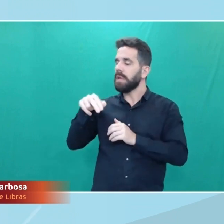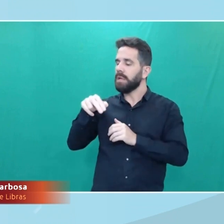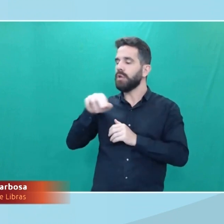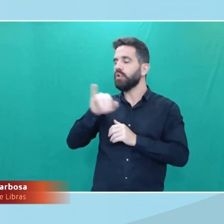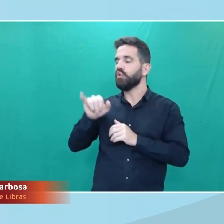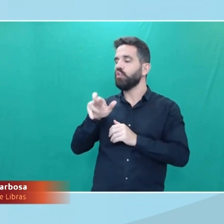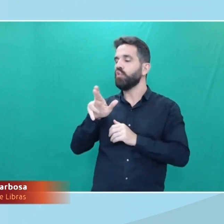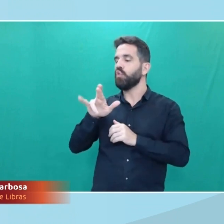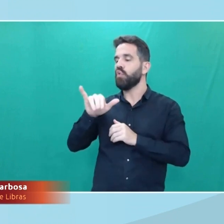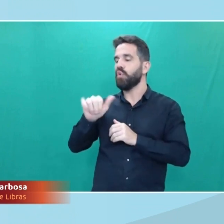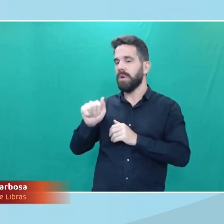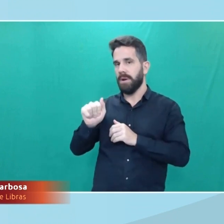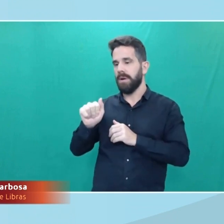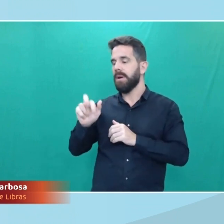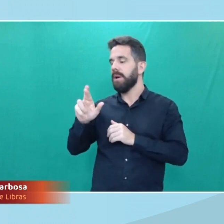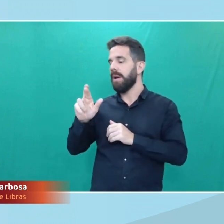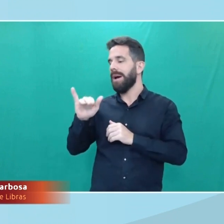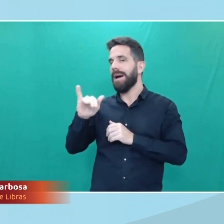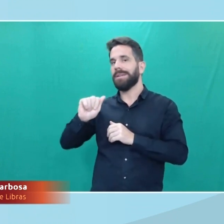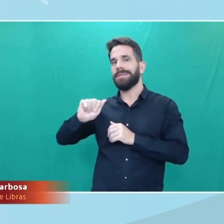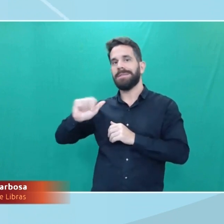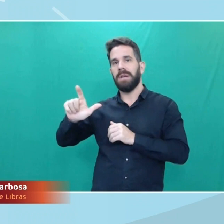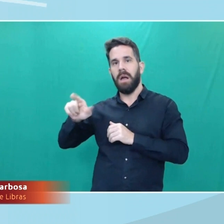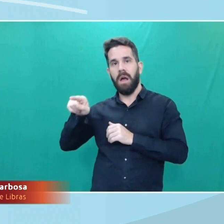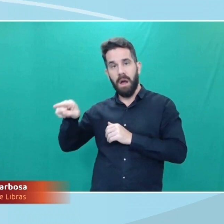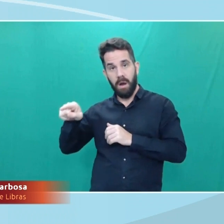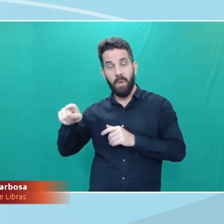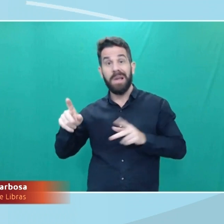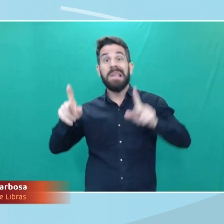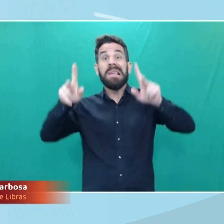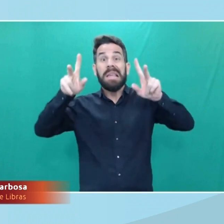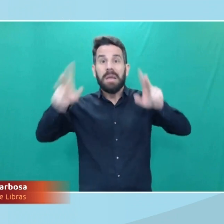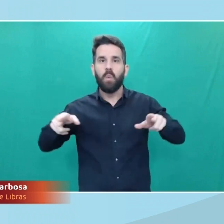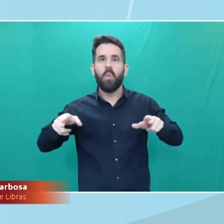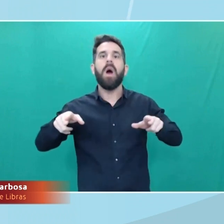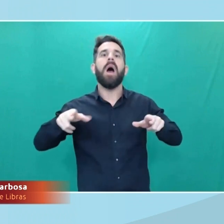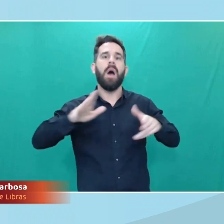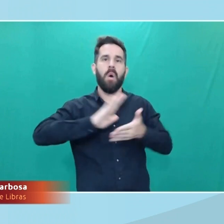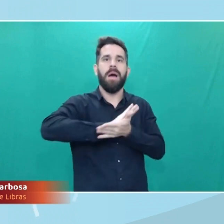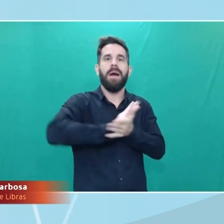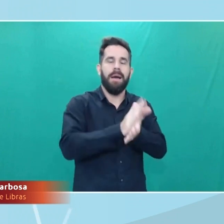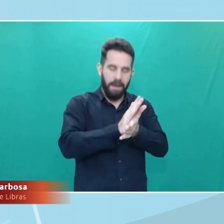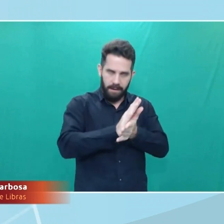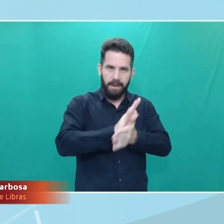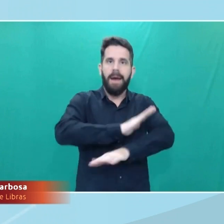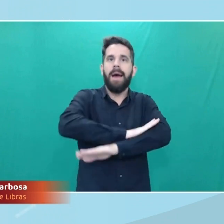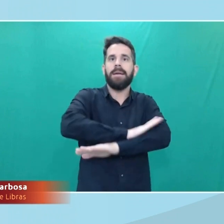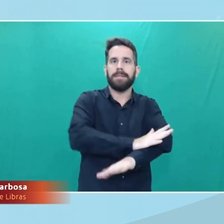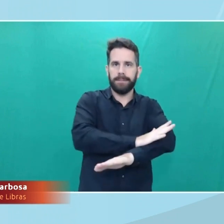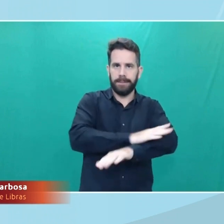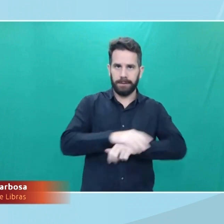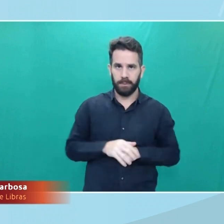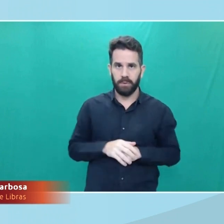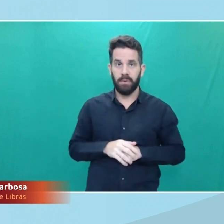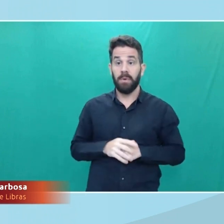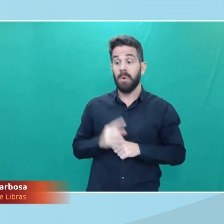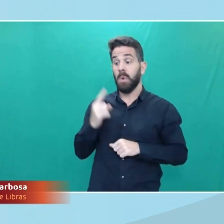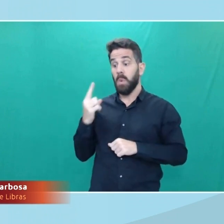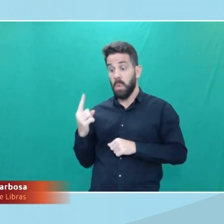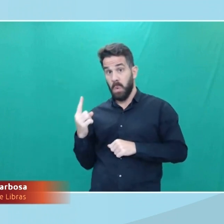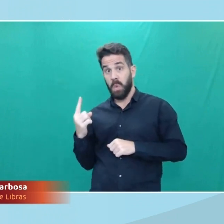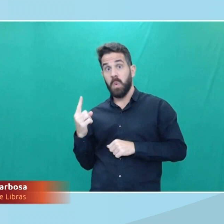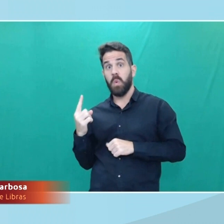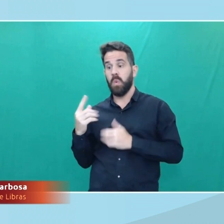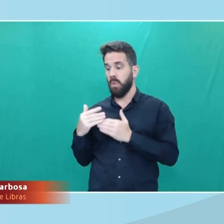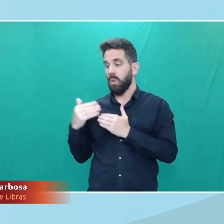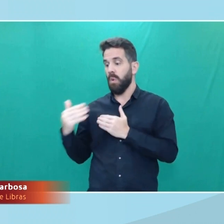de racismo, com uma pena aumentada de 1 a 3 anos para 2 a